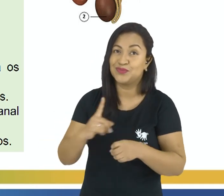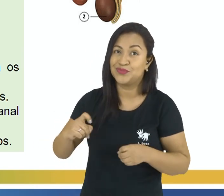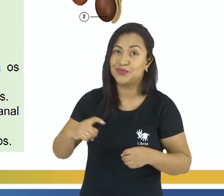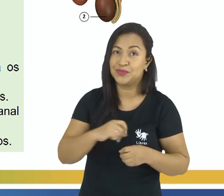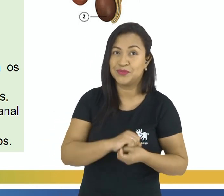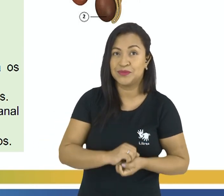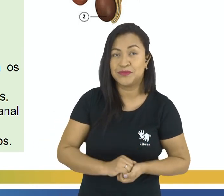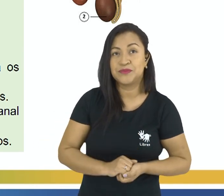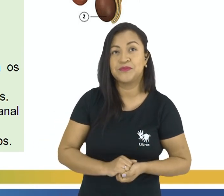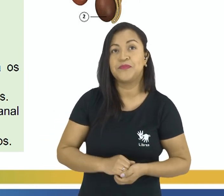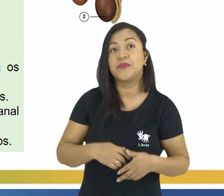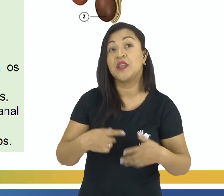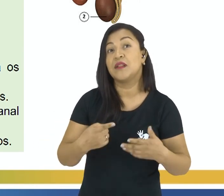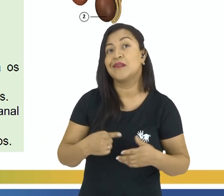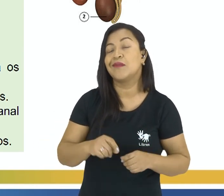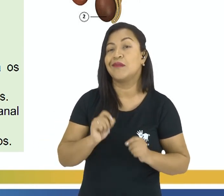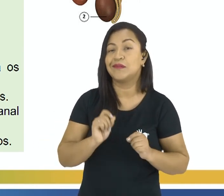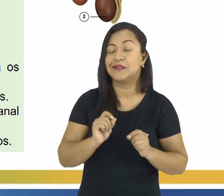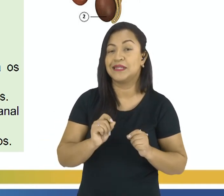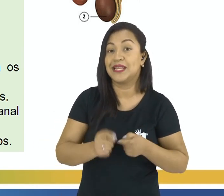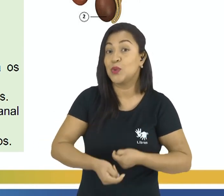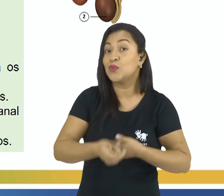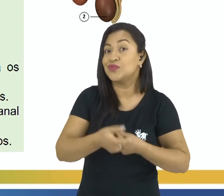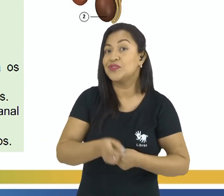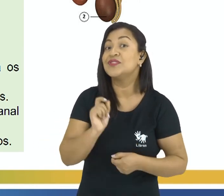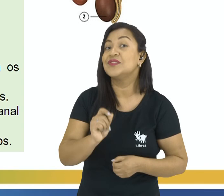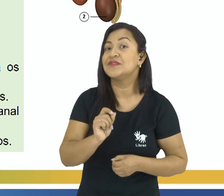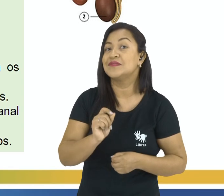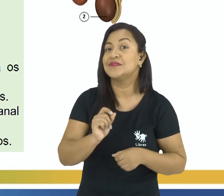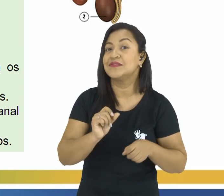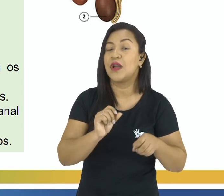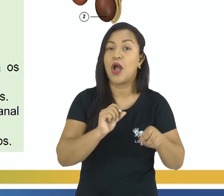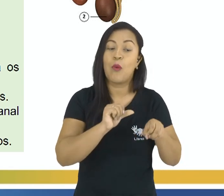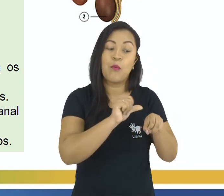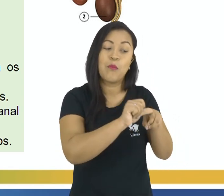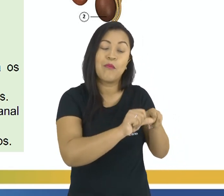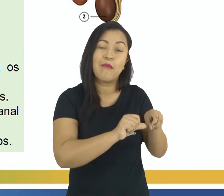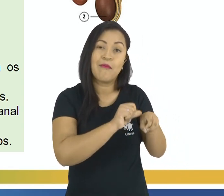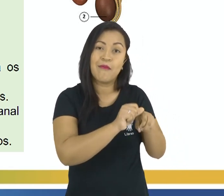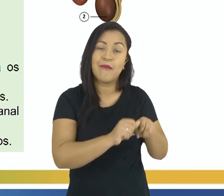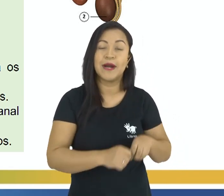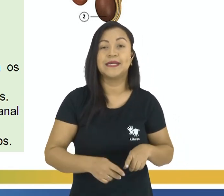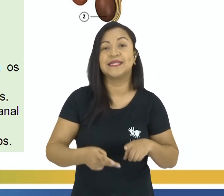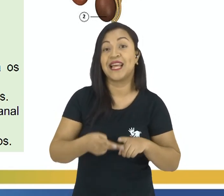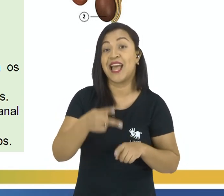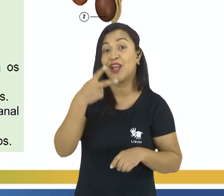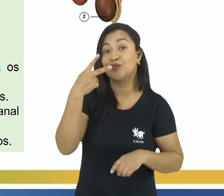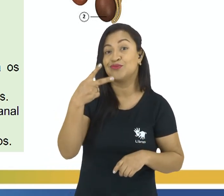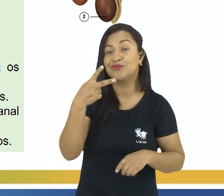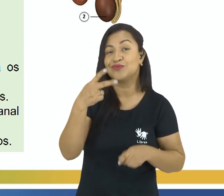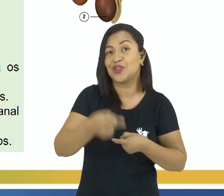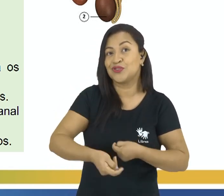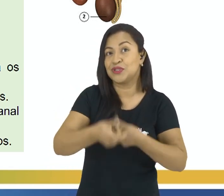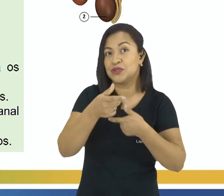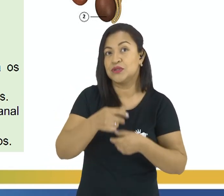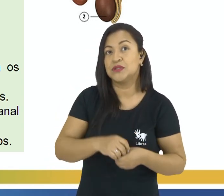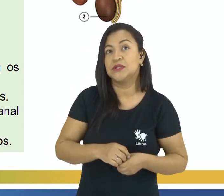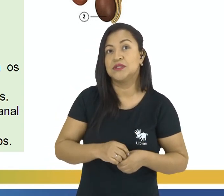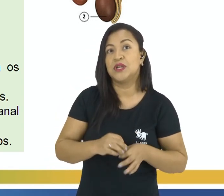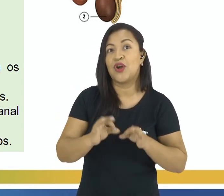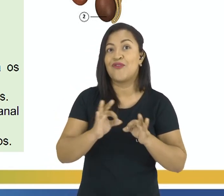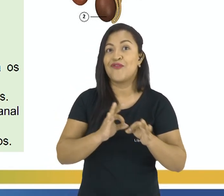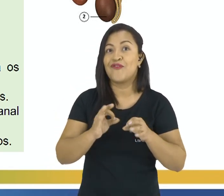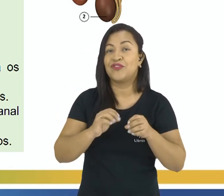Então, ali ele está indicando o que nós chamamos de próstata. Número 2, a estrutura 2 é constituída por milhares